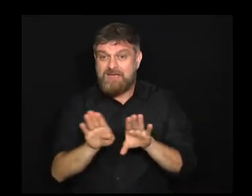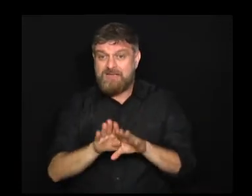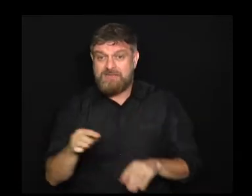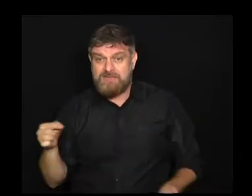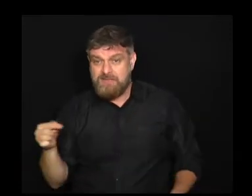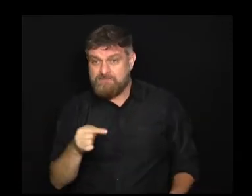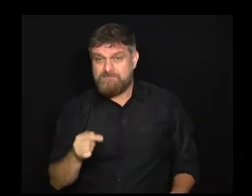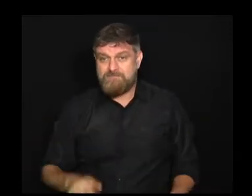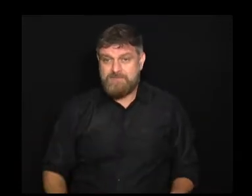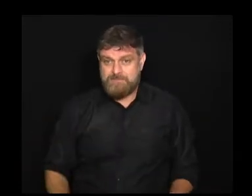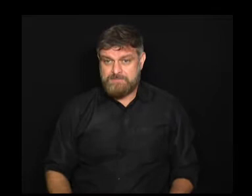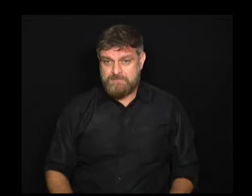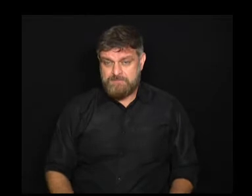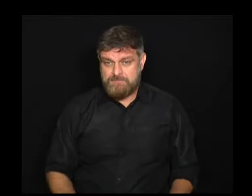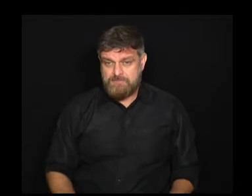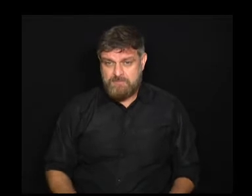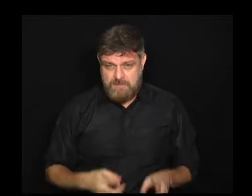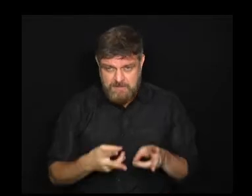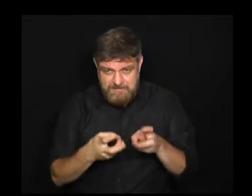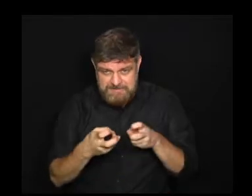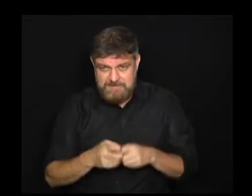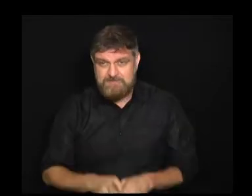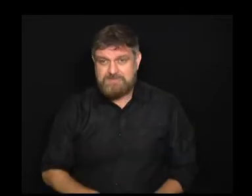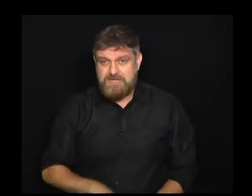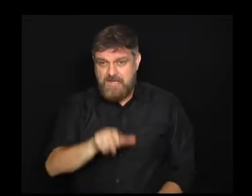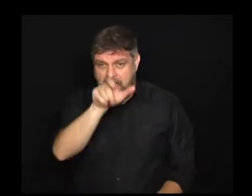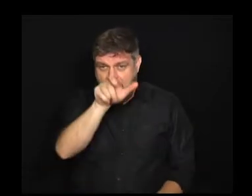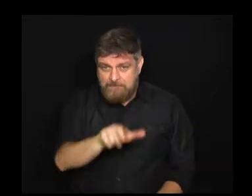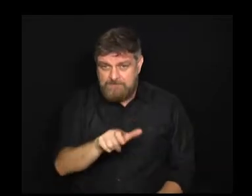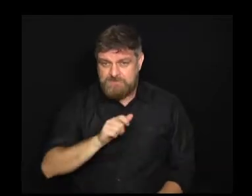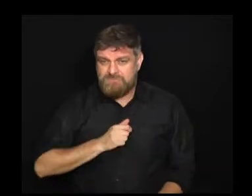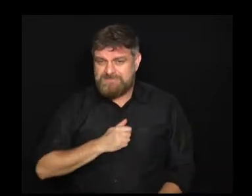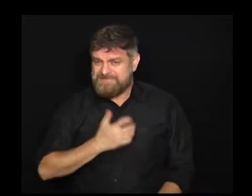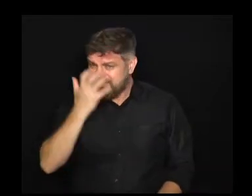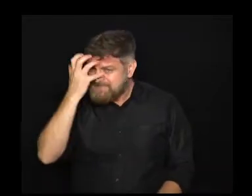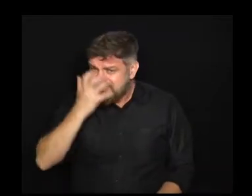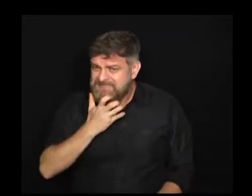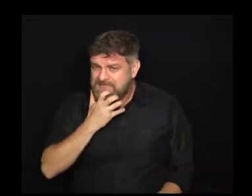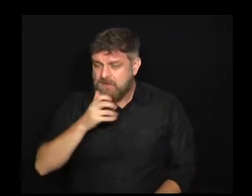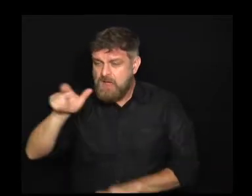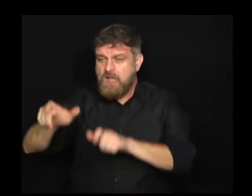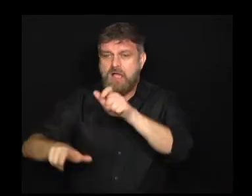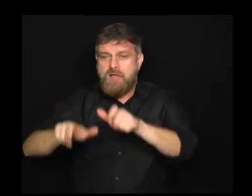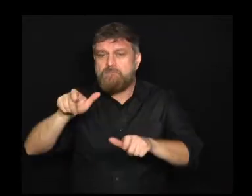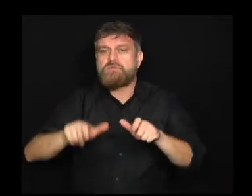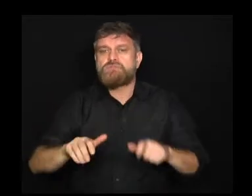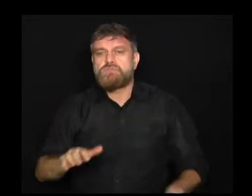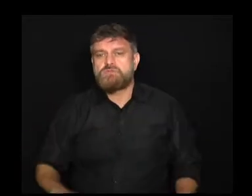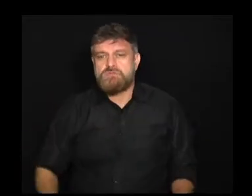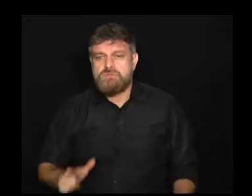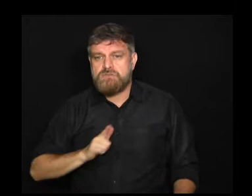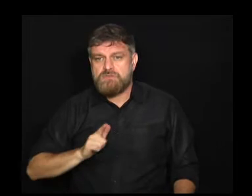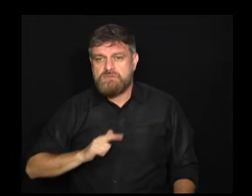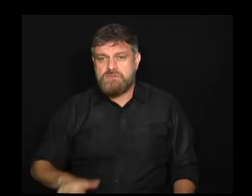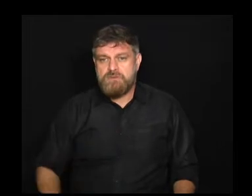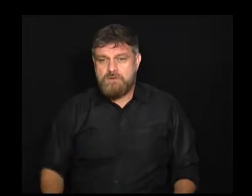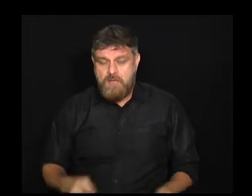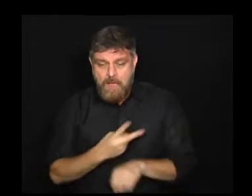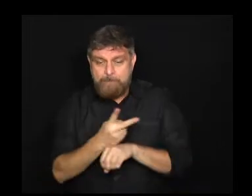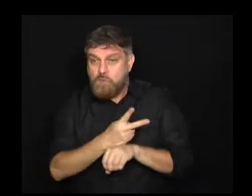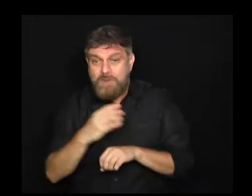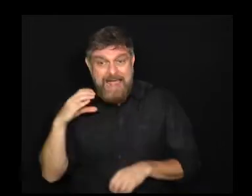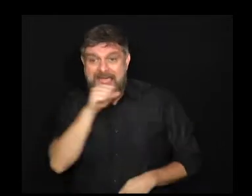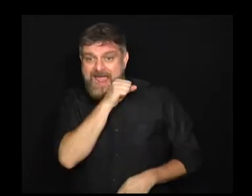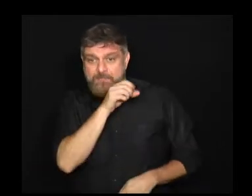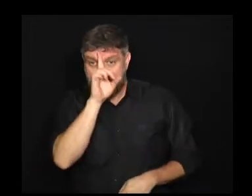incrível que pareça, se o patógeno é muito, muito grave, a maior parte dos casos o paciente tem formas graves, o paciente procura rapidamente o